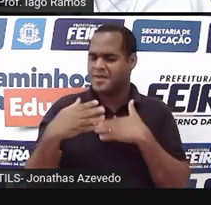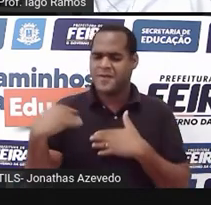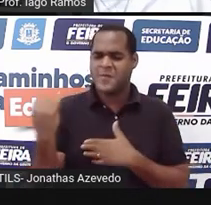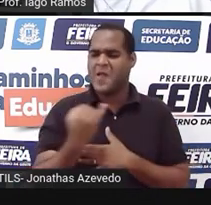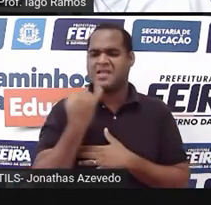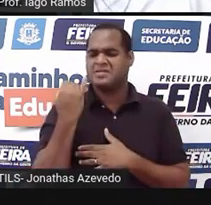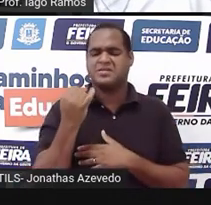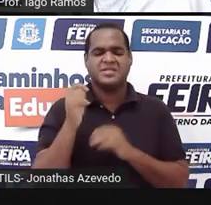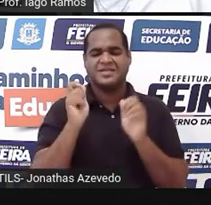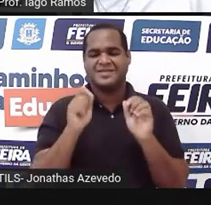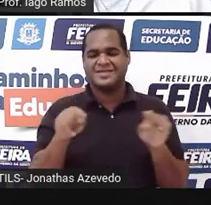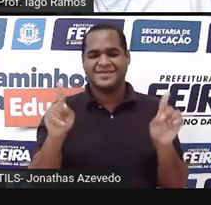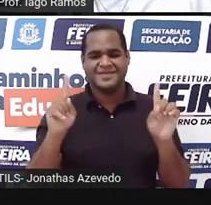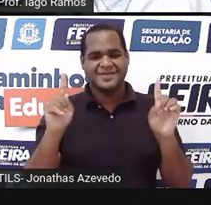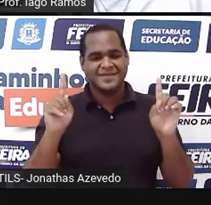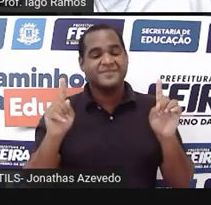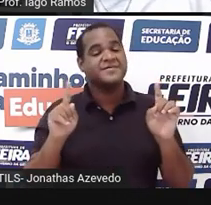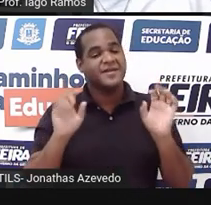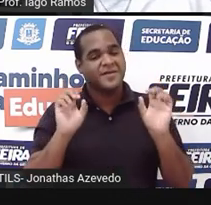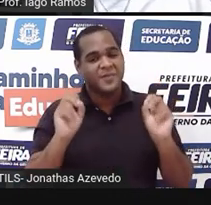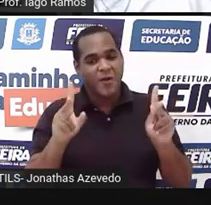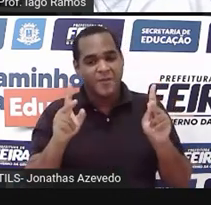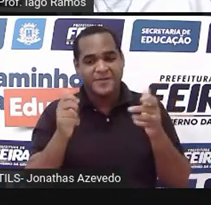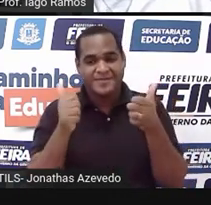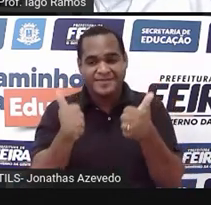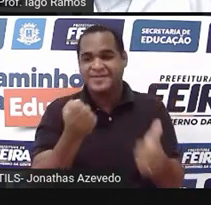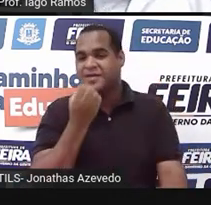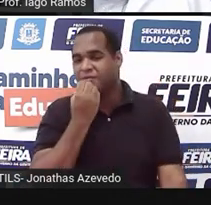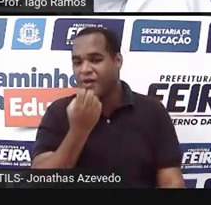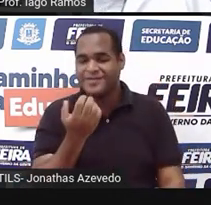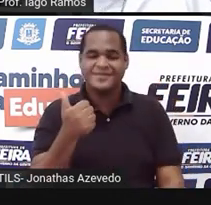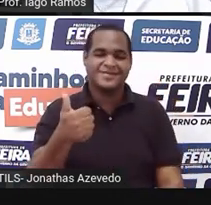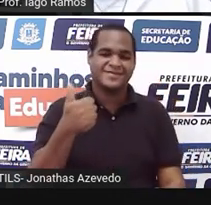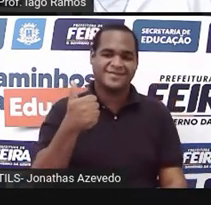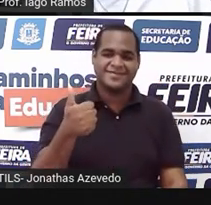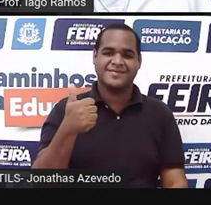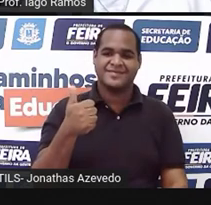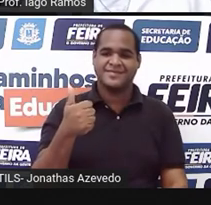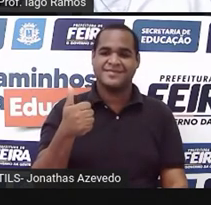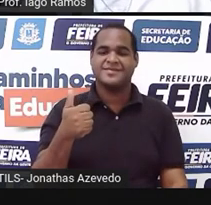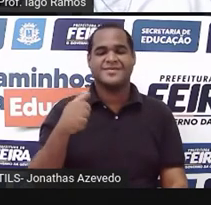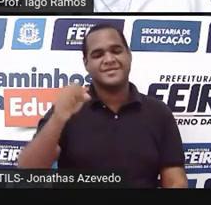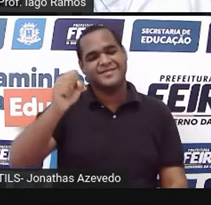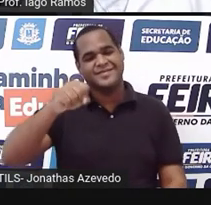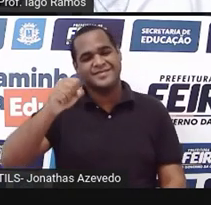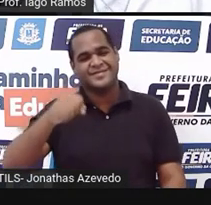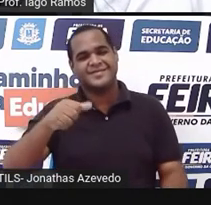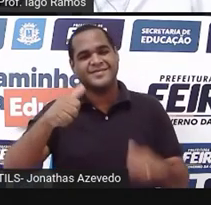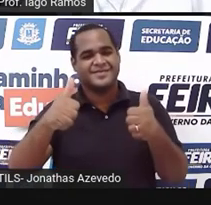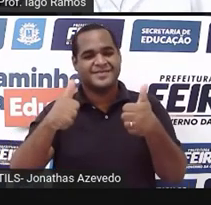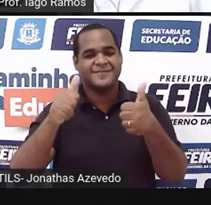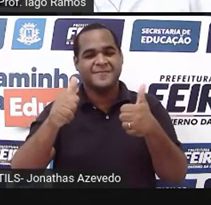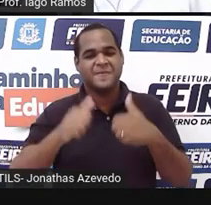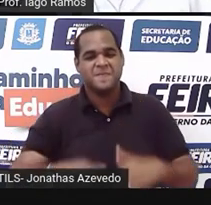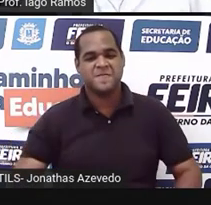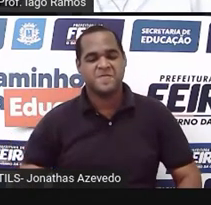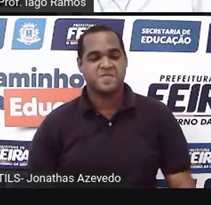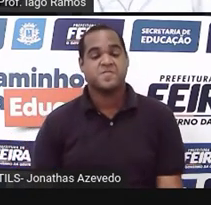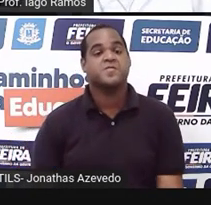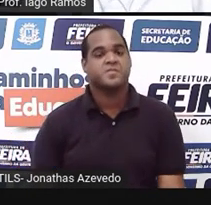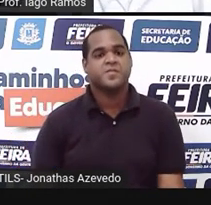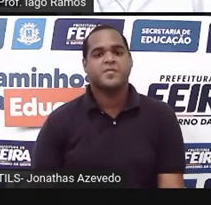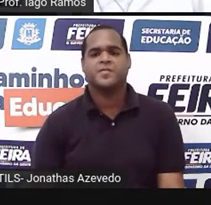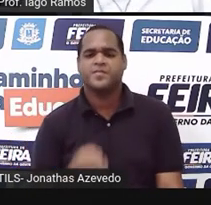do trapézio tá bom bacana Beleza então é isso aí né Oi